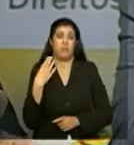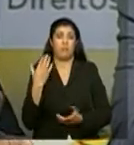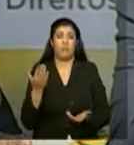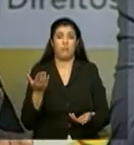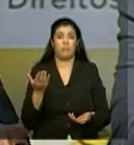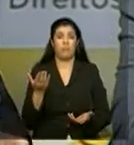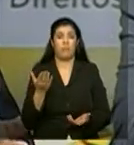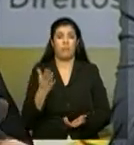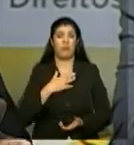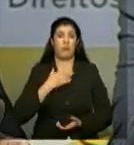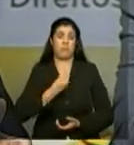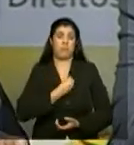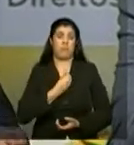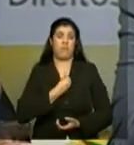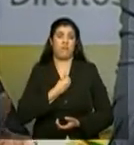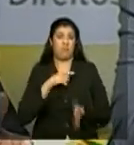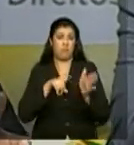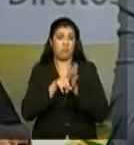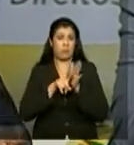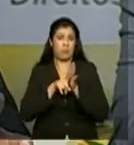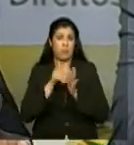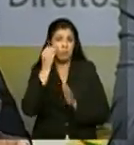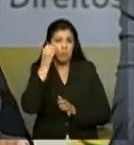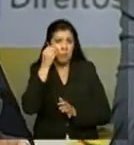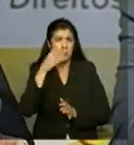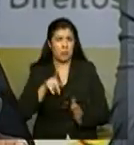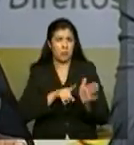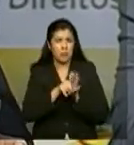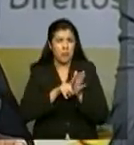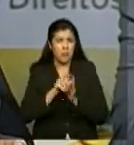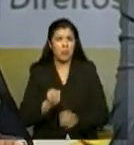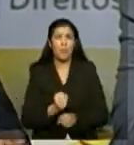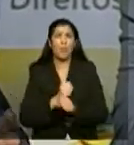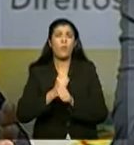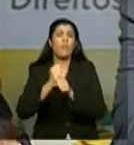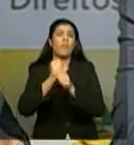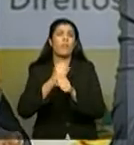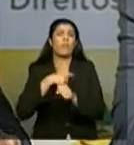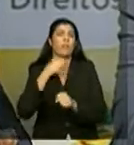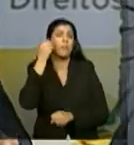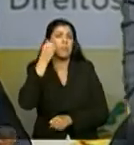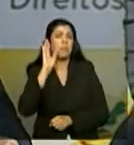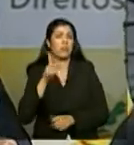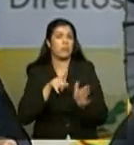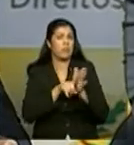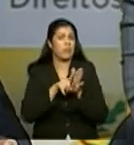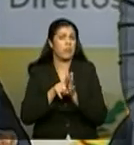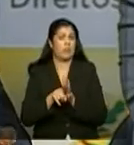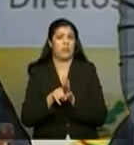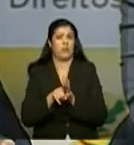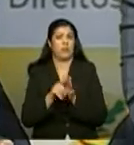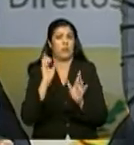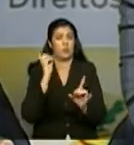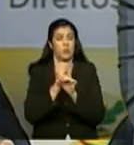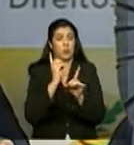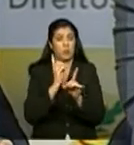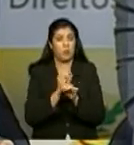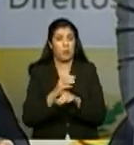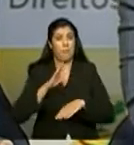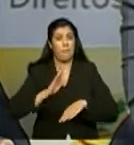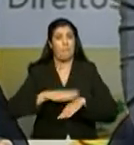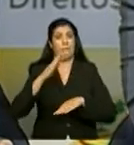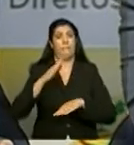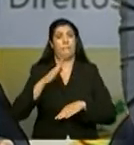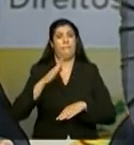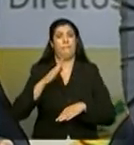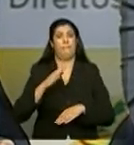bira pericial que tenho quatro anos de perito é menina pericial do encontrado em mais de